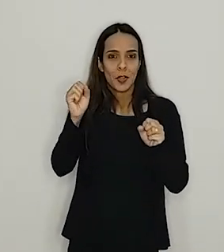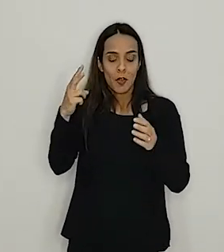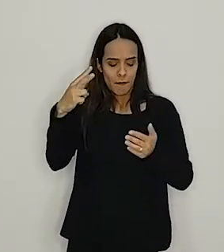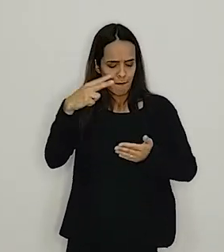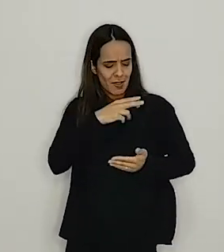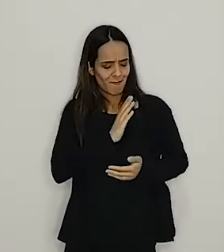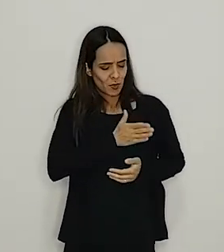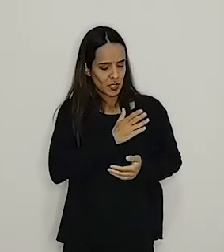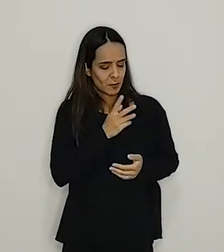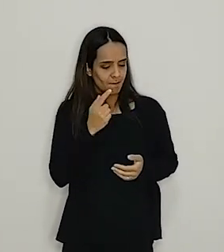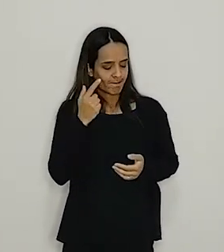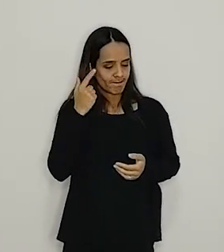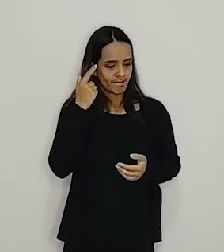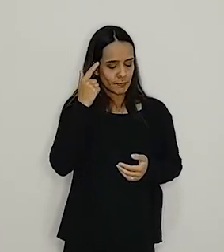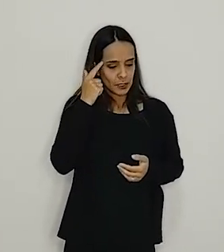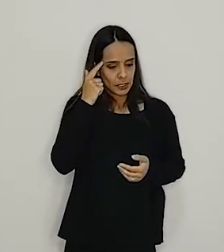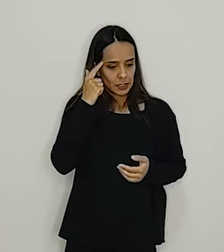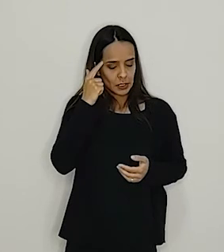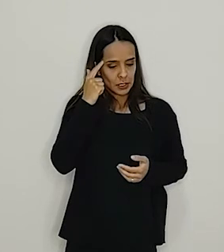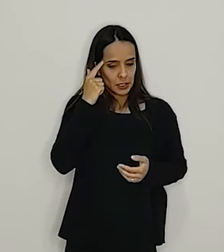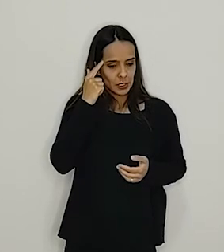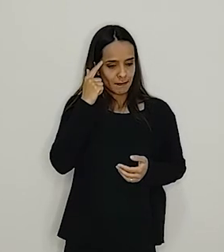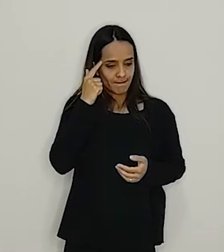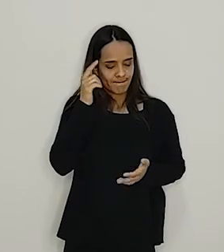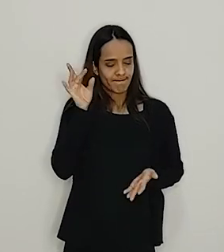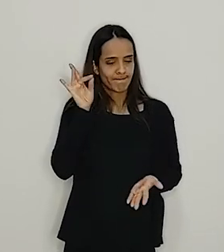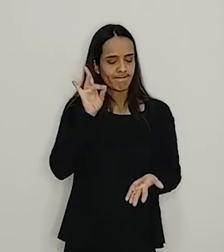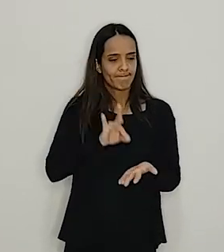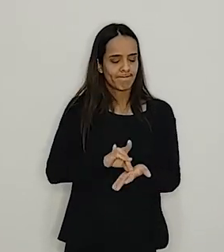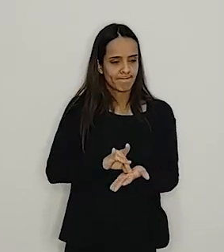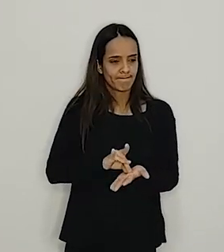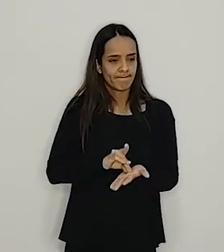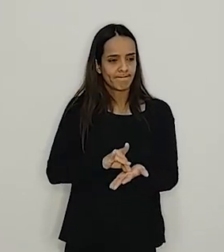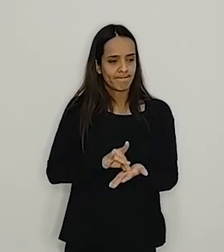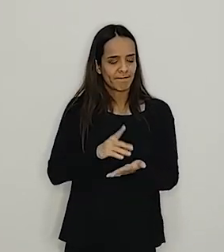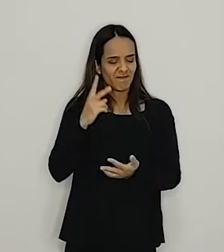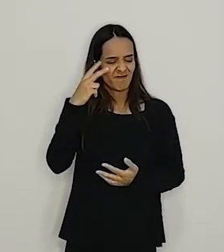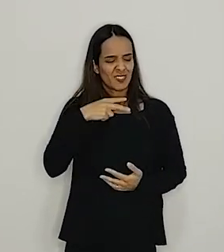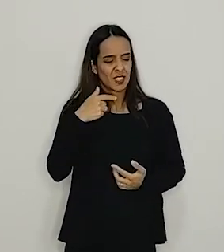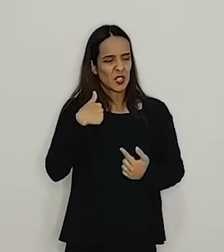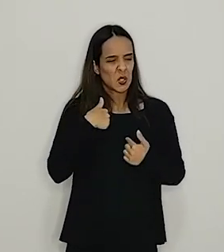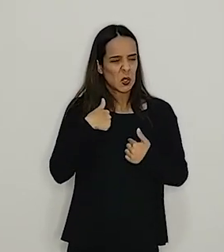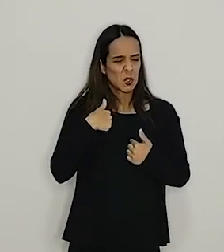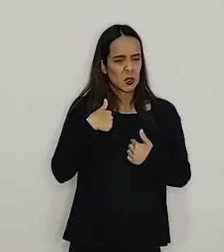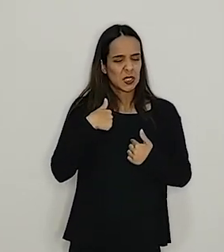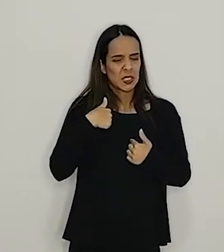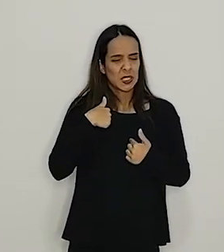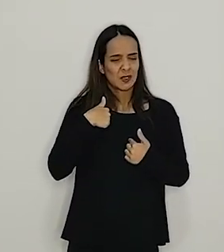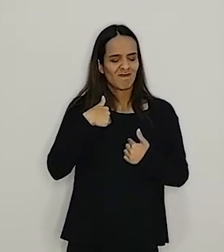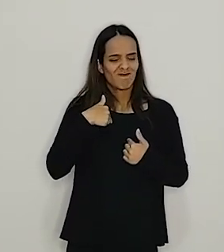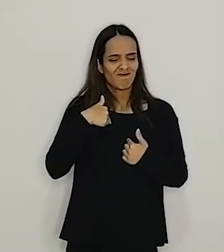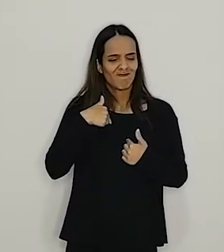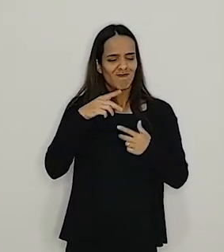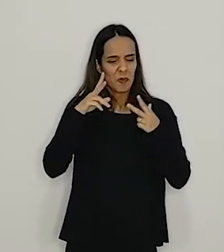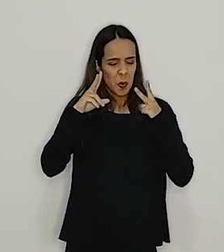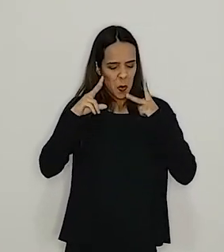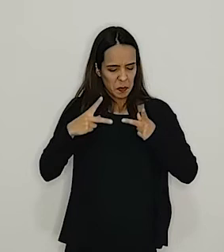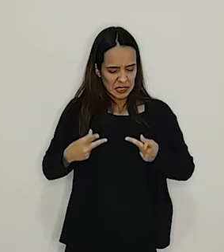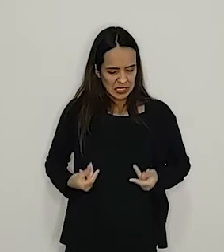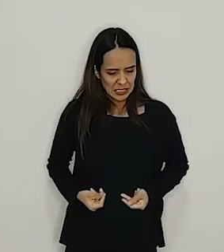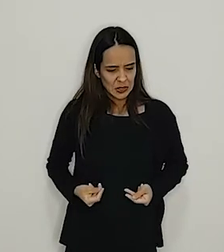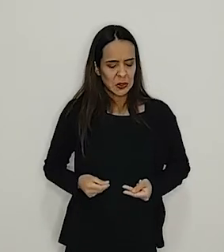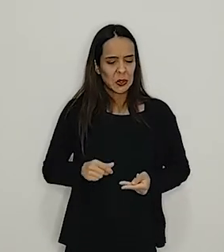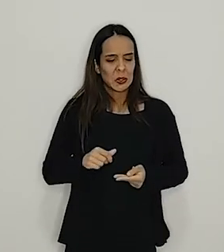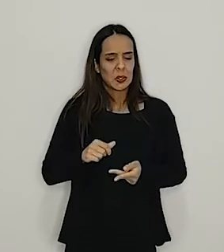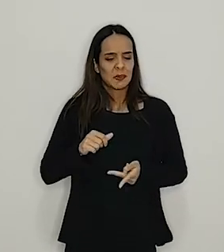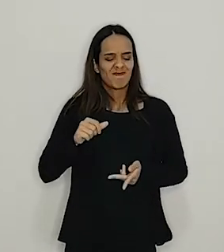de forma honesta, olharmos para a nossa humanidade, para a nossa queda, para a nossa depravação,